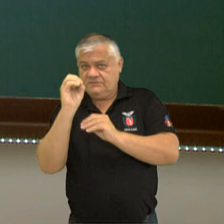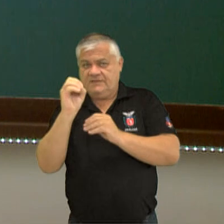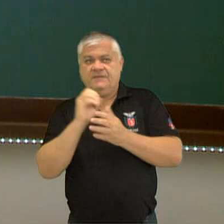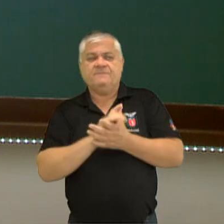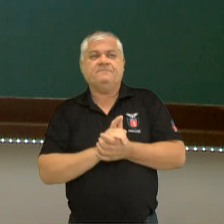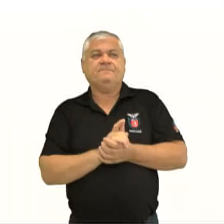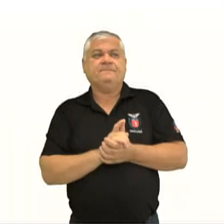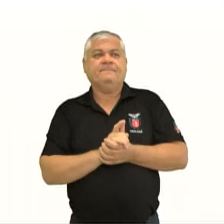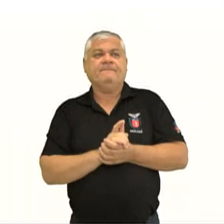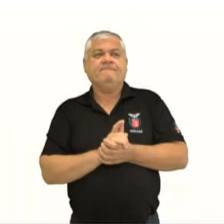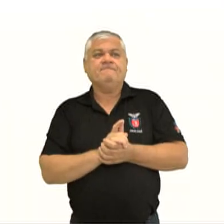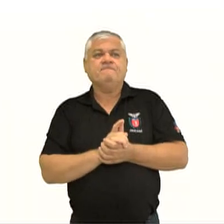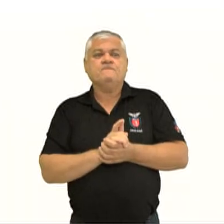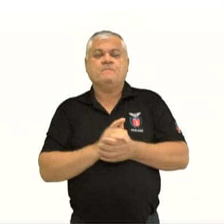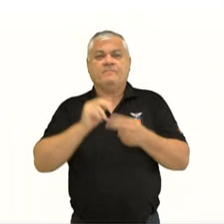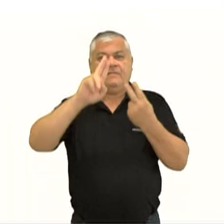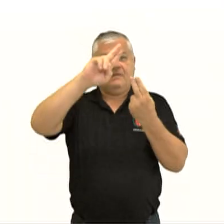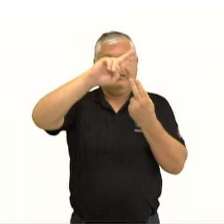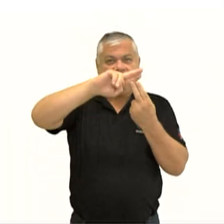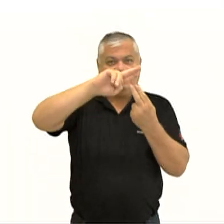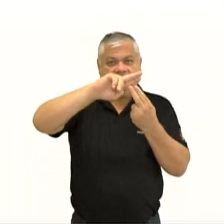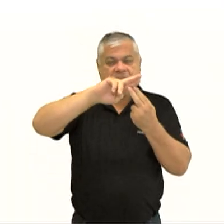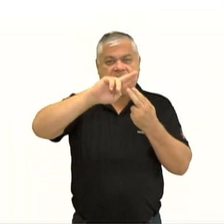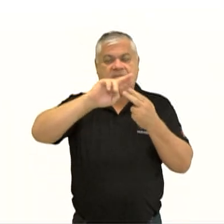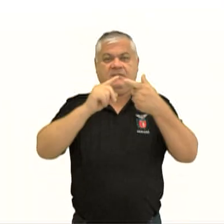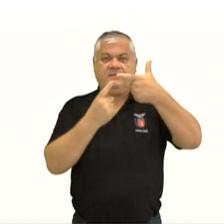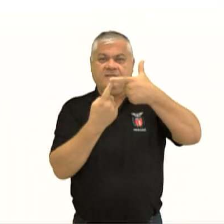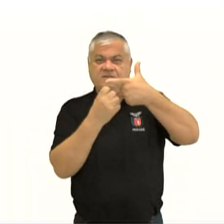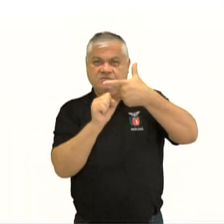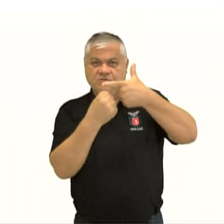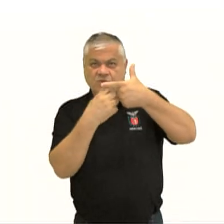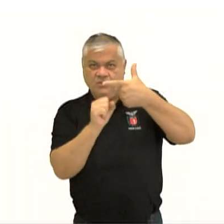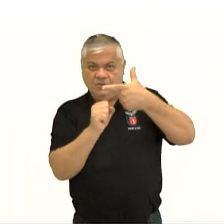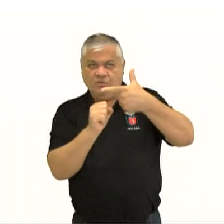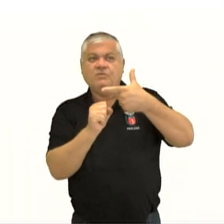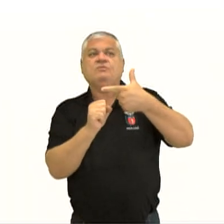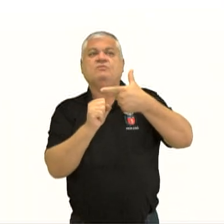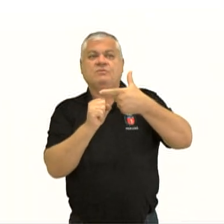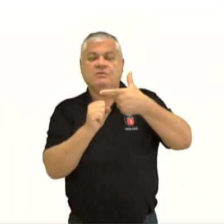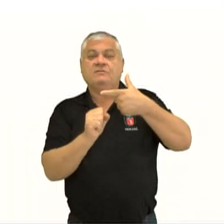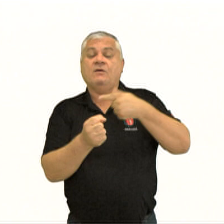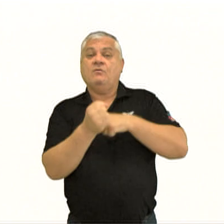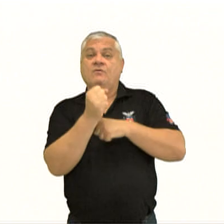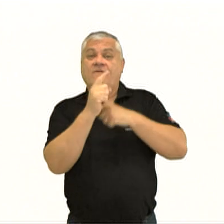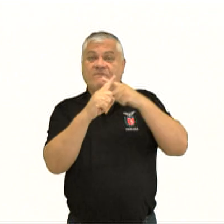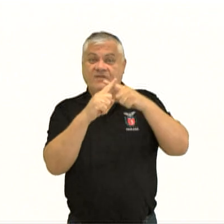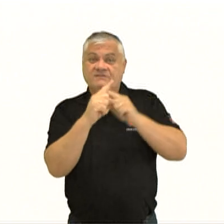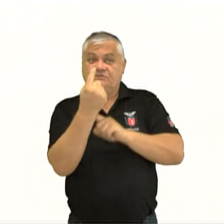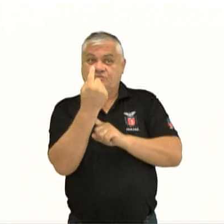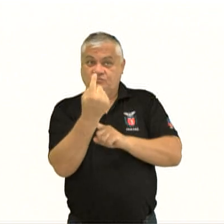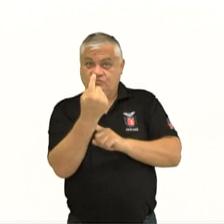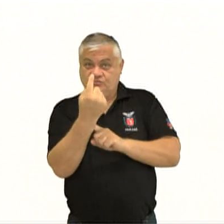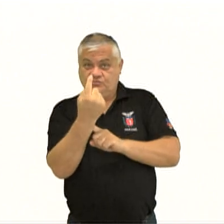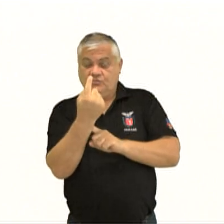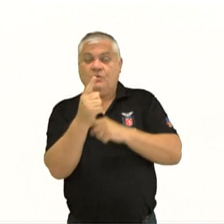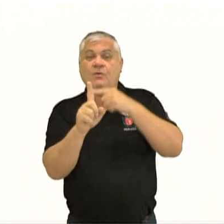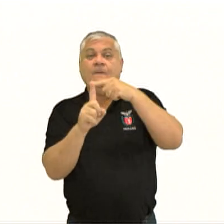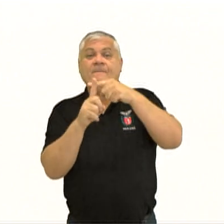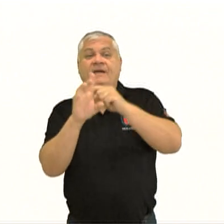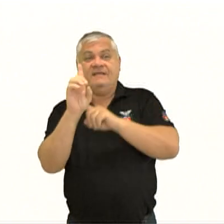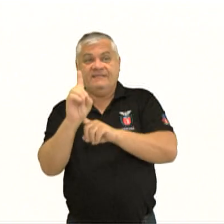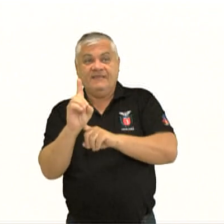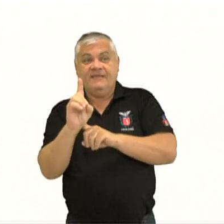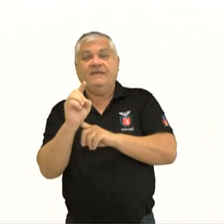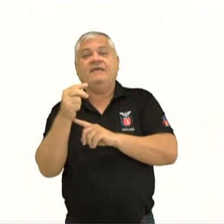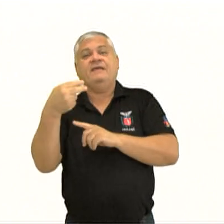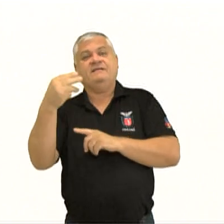tá? Então, eu vou substituir, vou usar somente as medidas de ângulos, então aqui eu tenho π sobre 18 vezes 1 mais